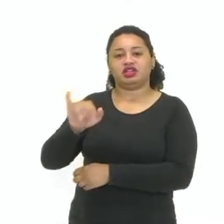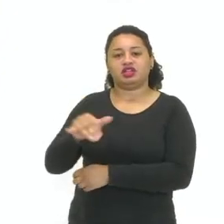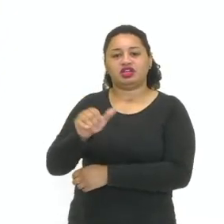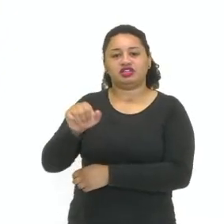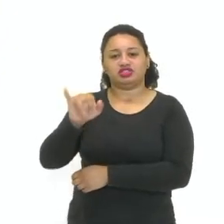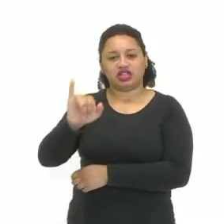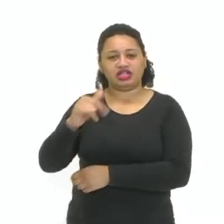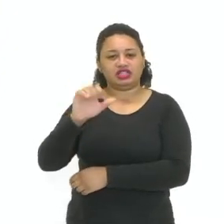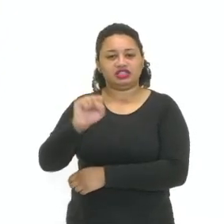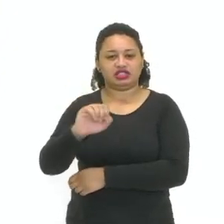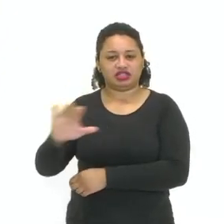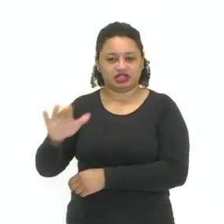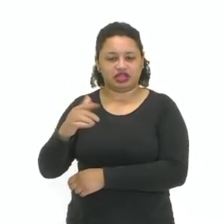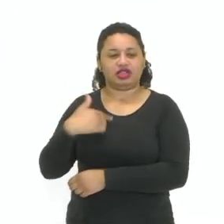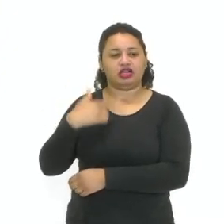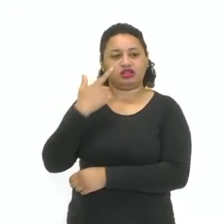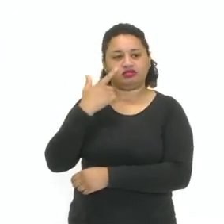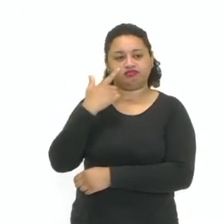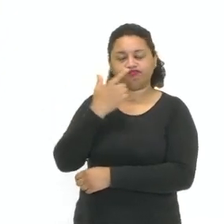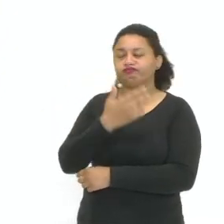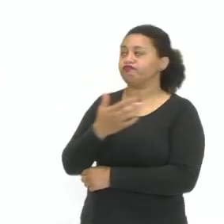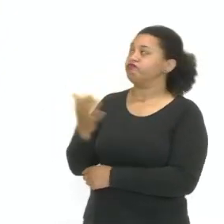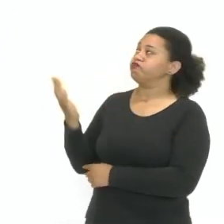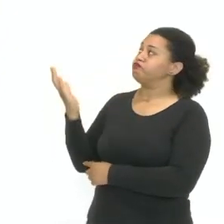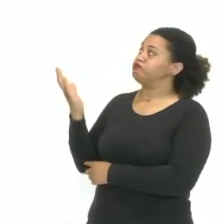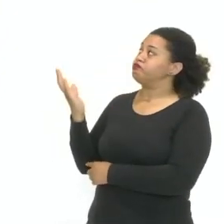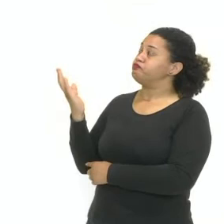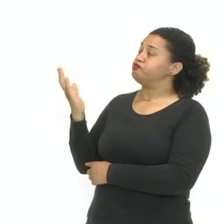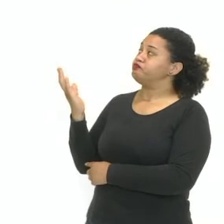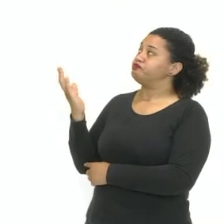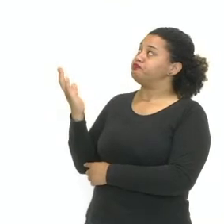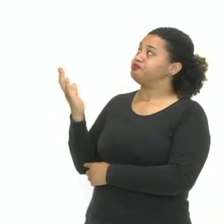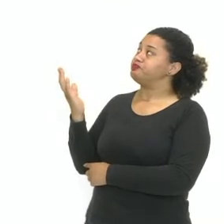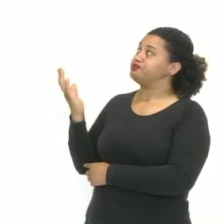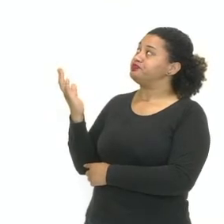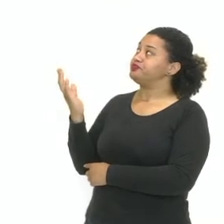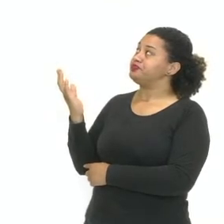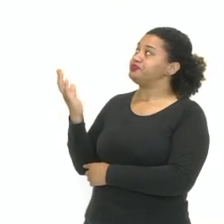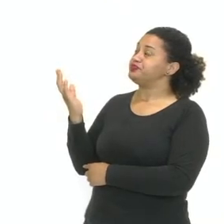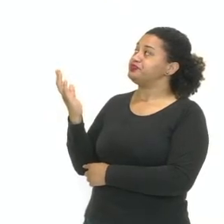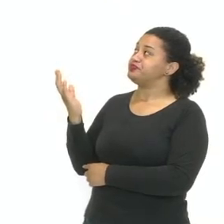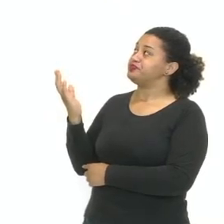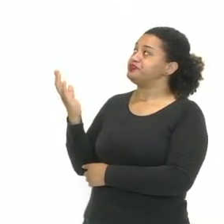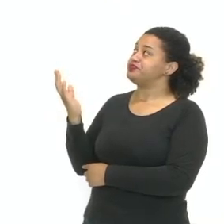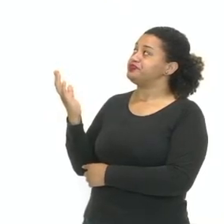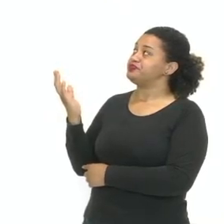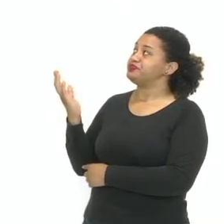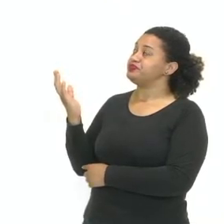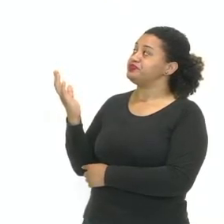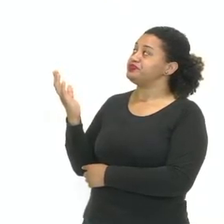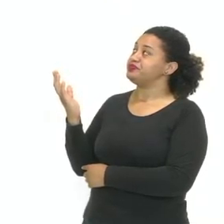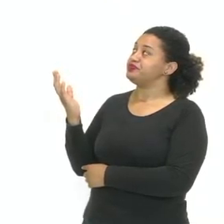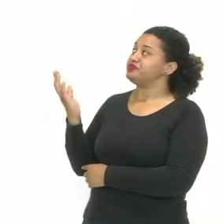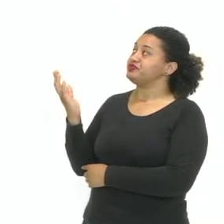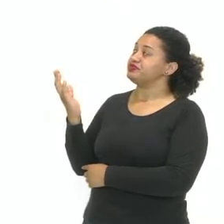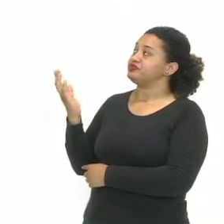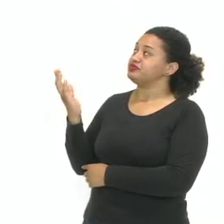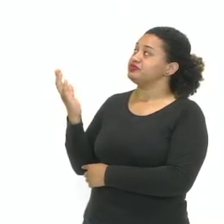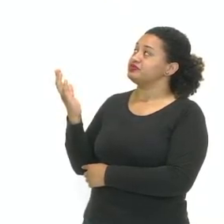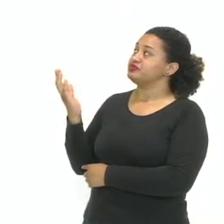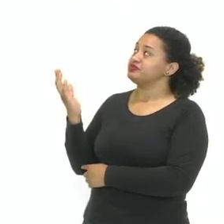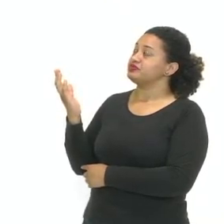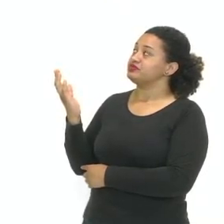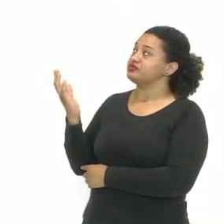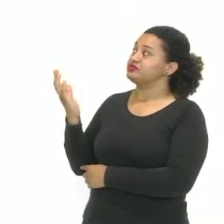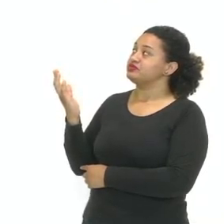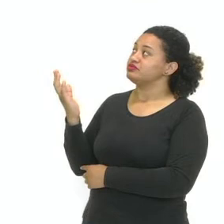de Paranaguá, que transporta principalmente aí, mundo afora, soja, milho e assim por diante. O Rio de